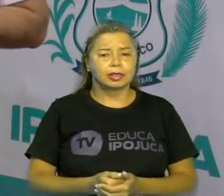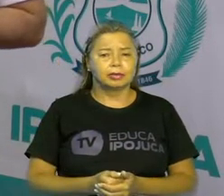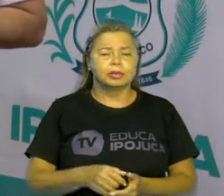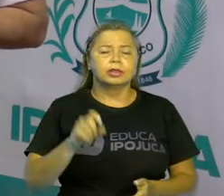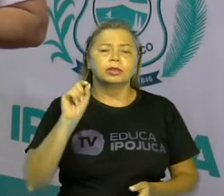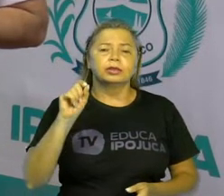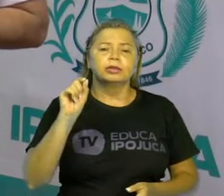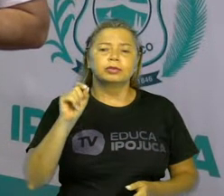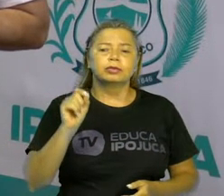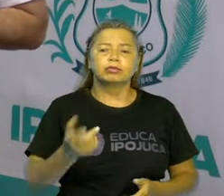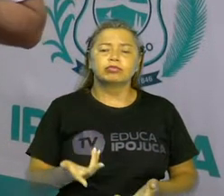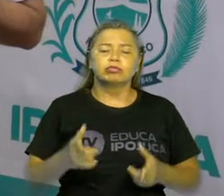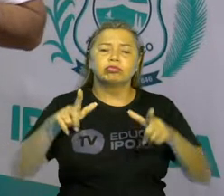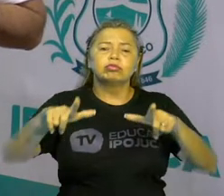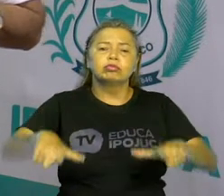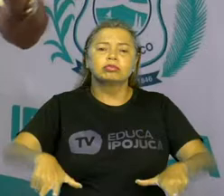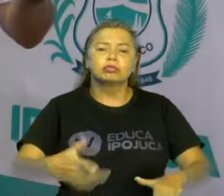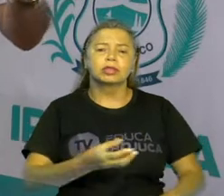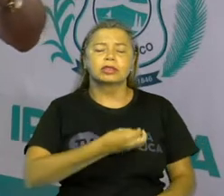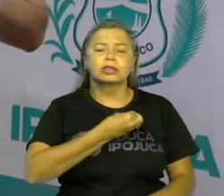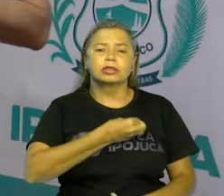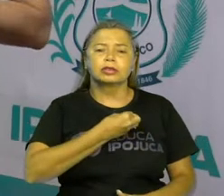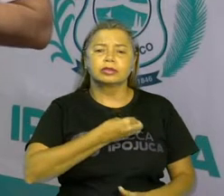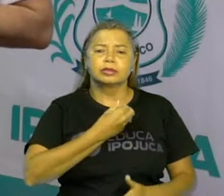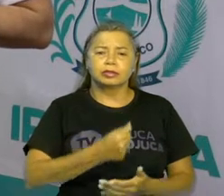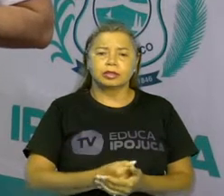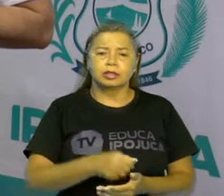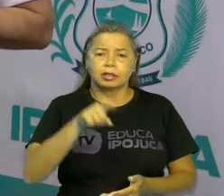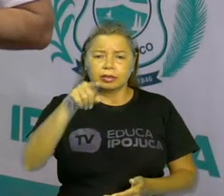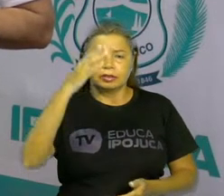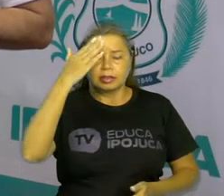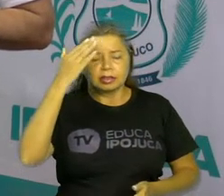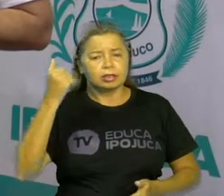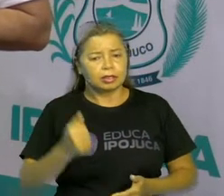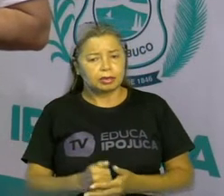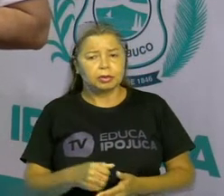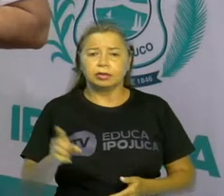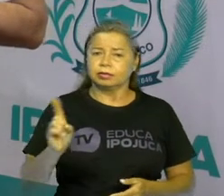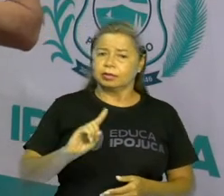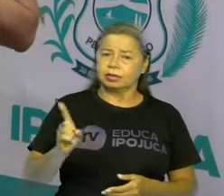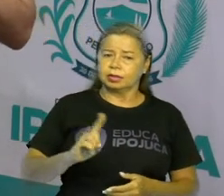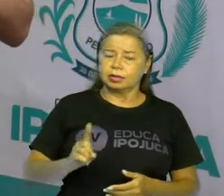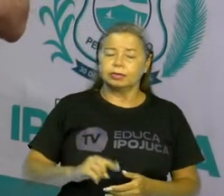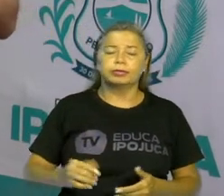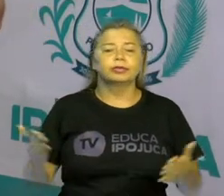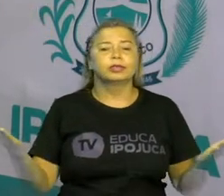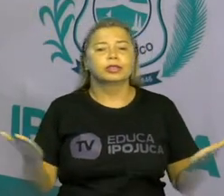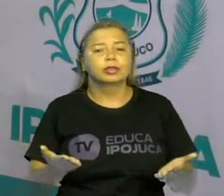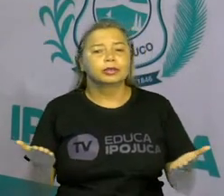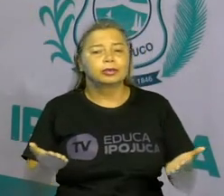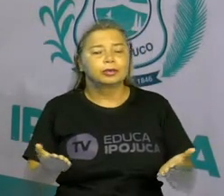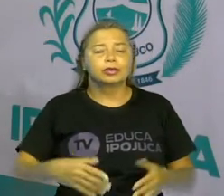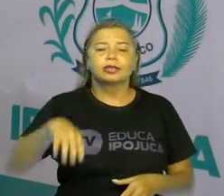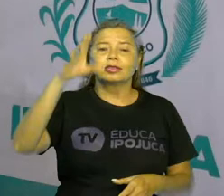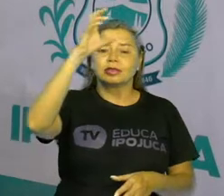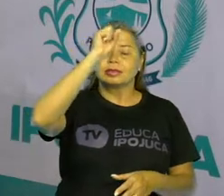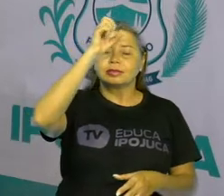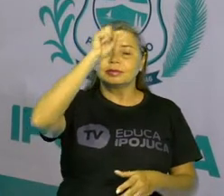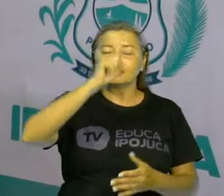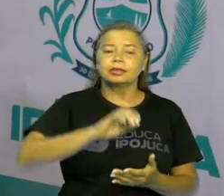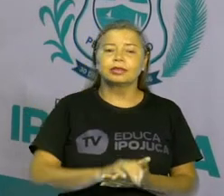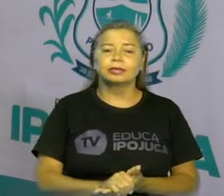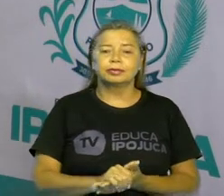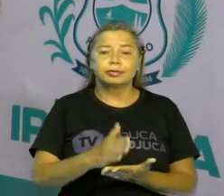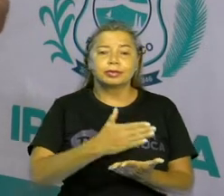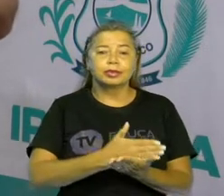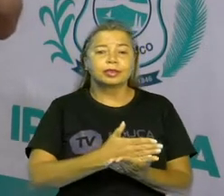são lugares de vivências? Não? Então hoje nós vamos aprender. E para iniciarmos a nossa aula,